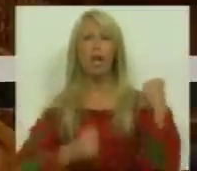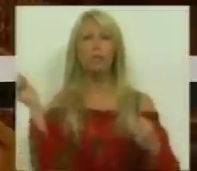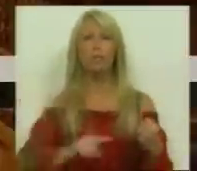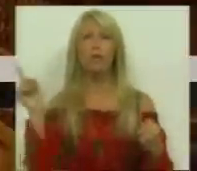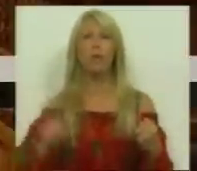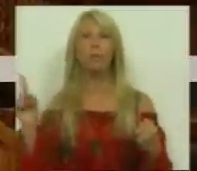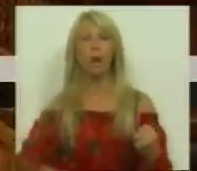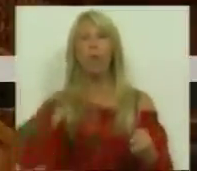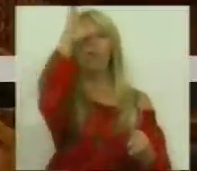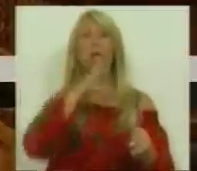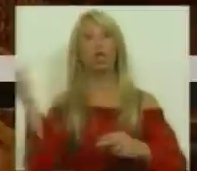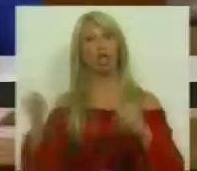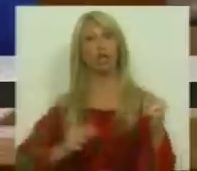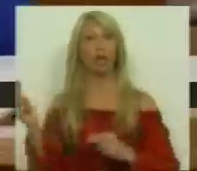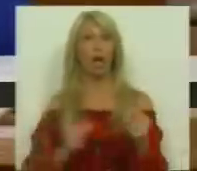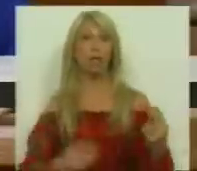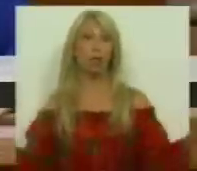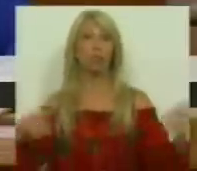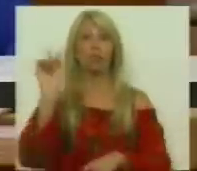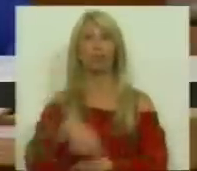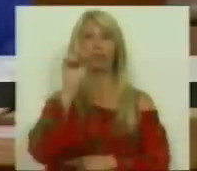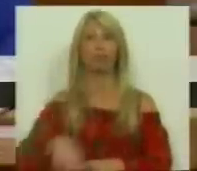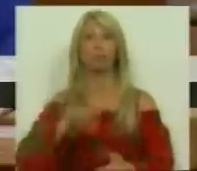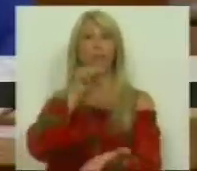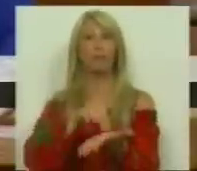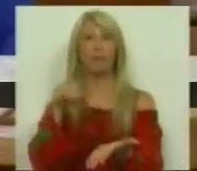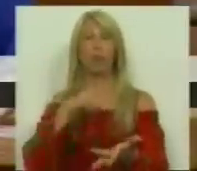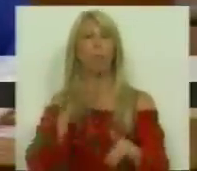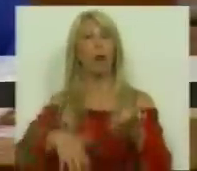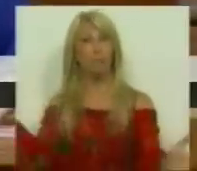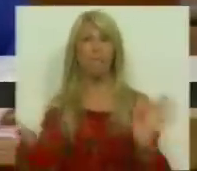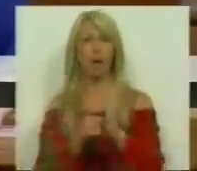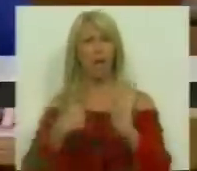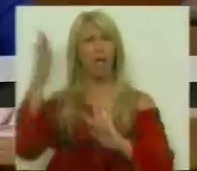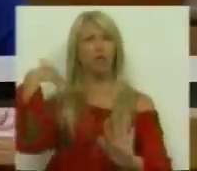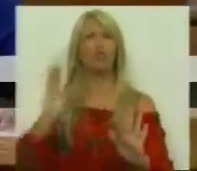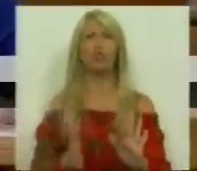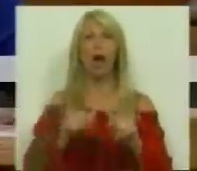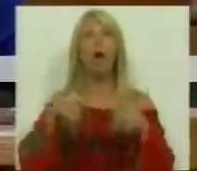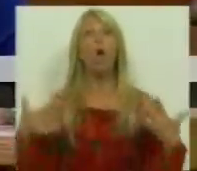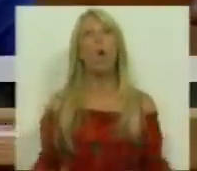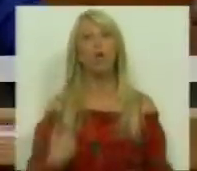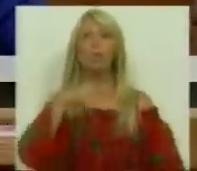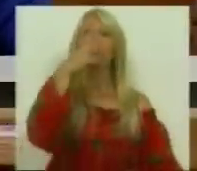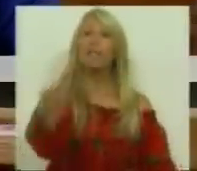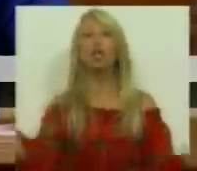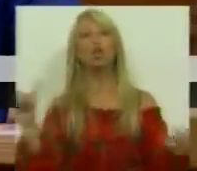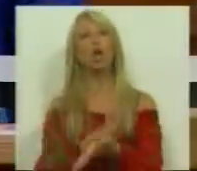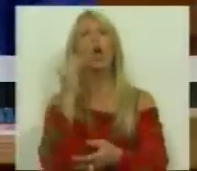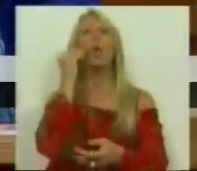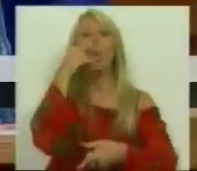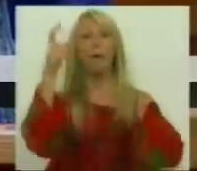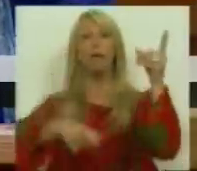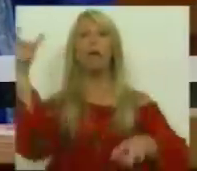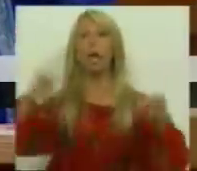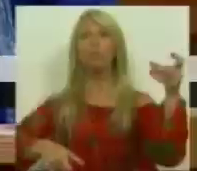das Finanças cancelou a sua presença no Parlamento marcada para hoje para anunciar aos jornalistas como é que os cidadãos